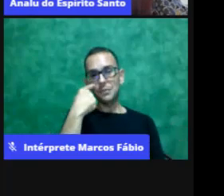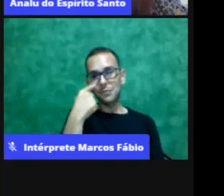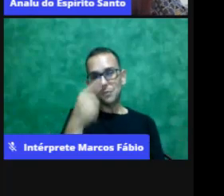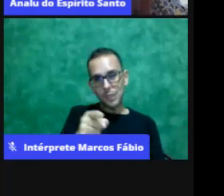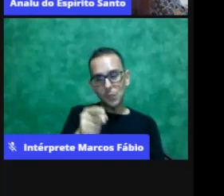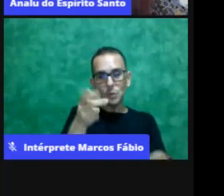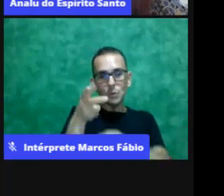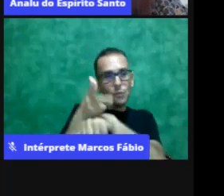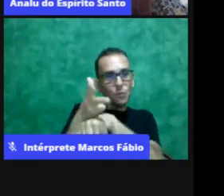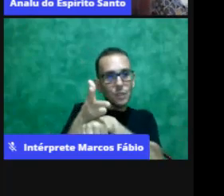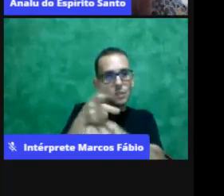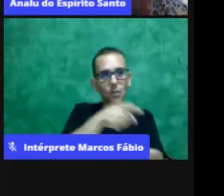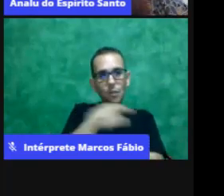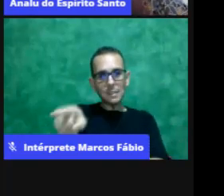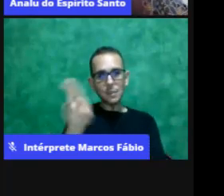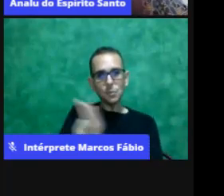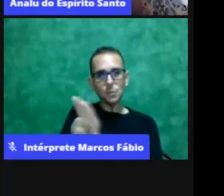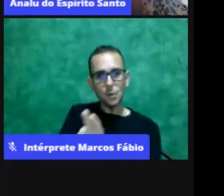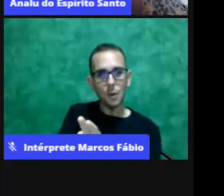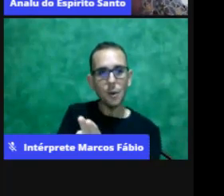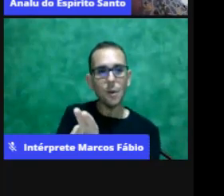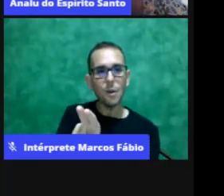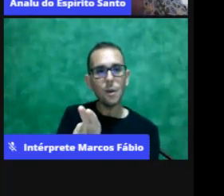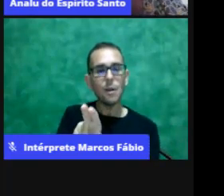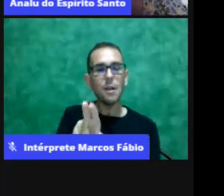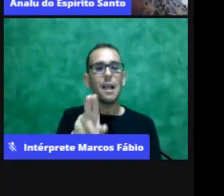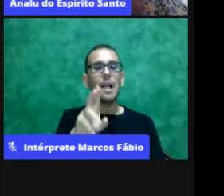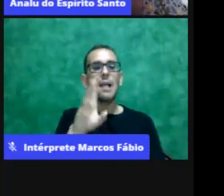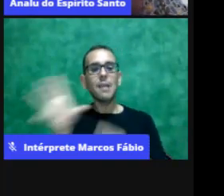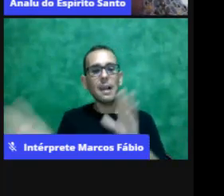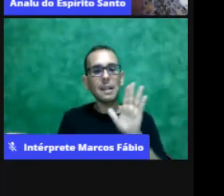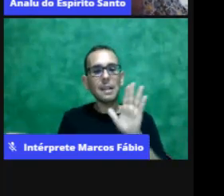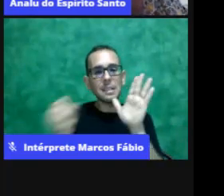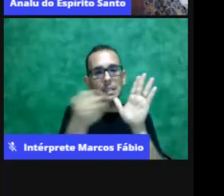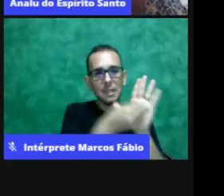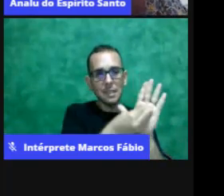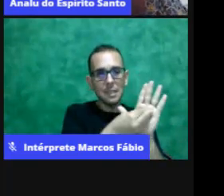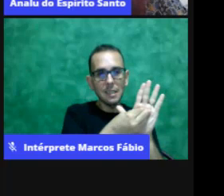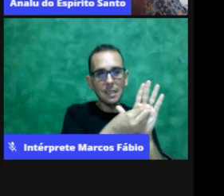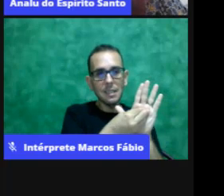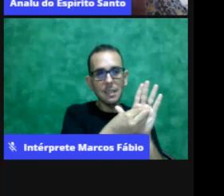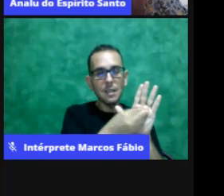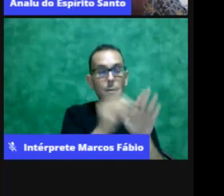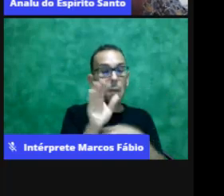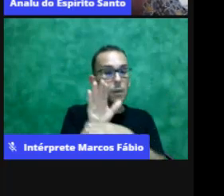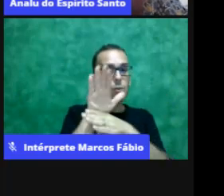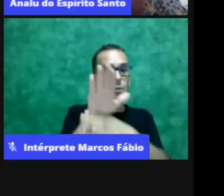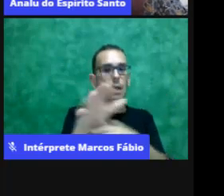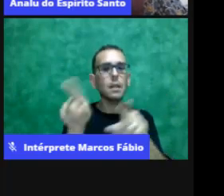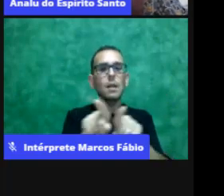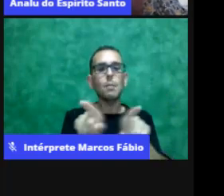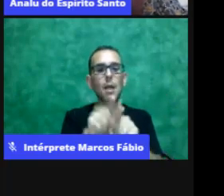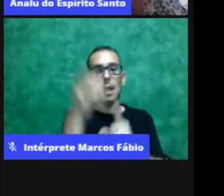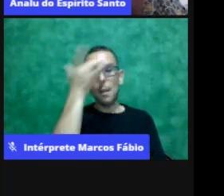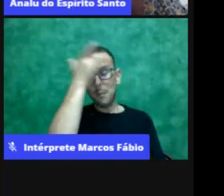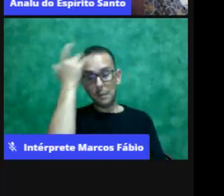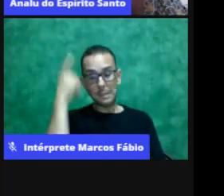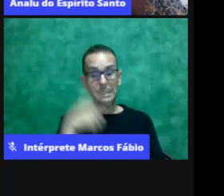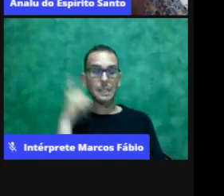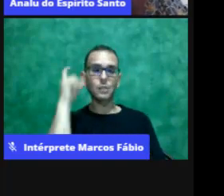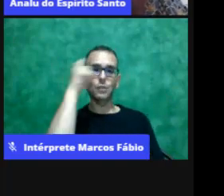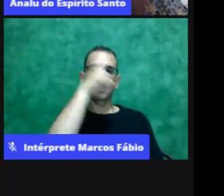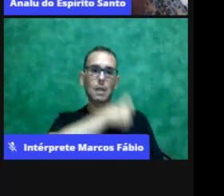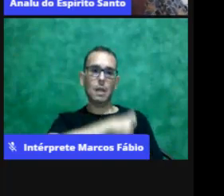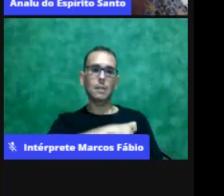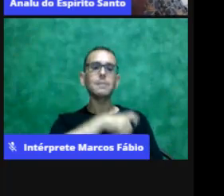que vocês utilizaram, então a gente vai trazer isso para ajudar também quem tem dificuldade. Porque assim como